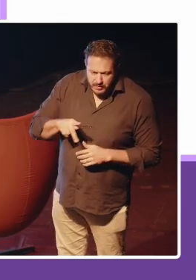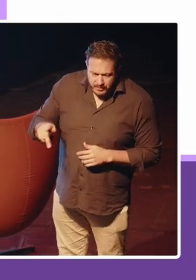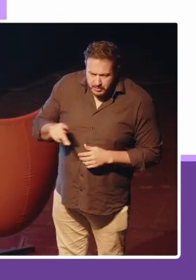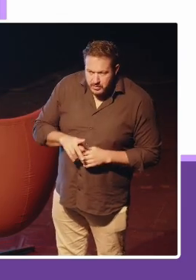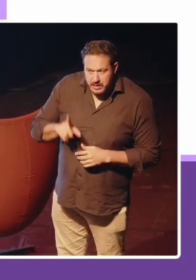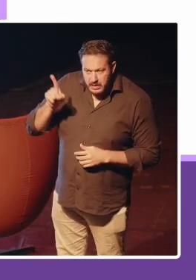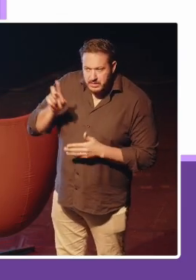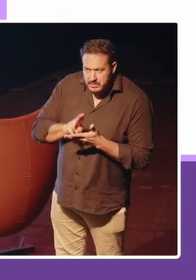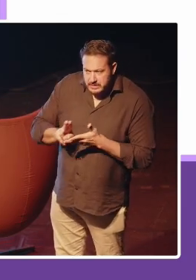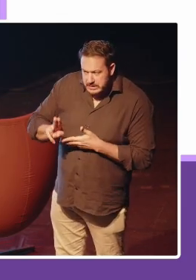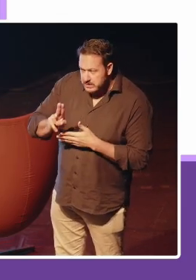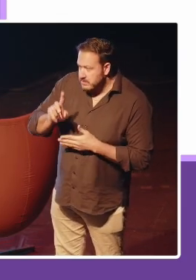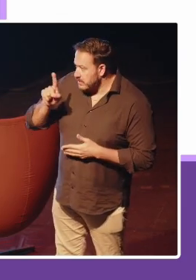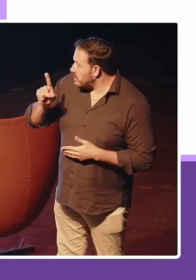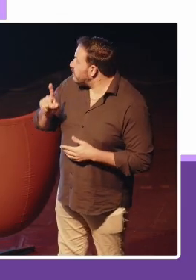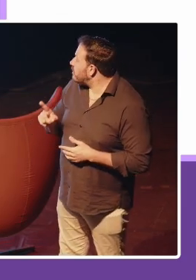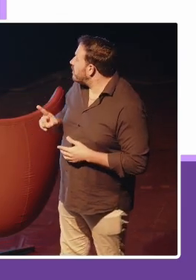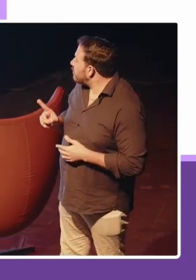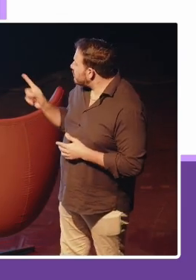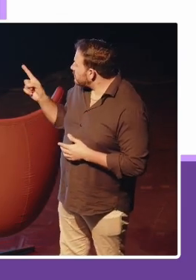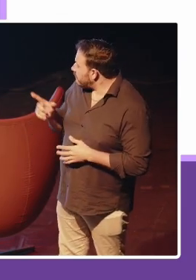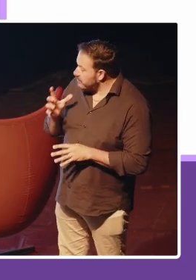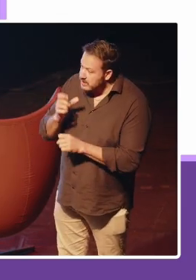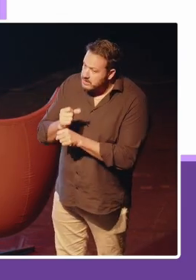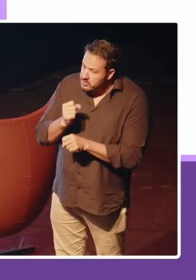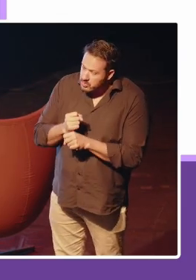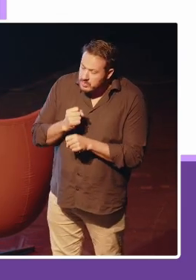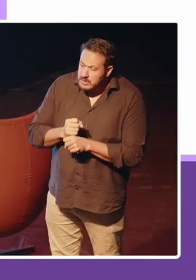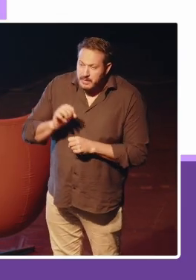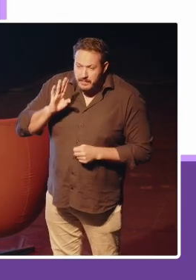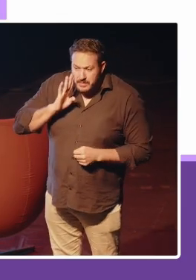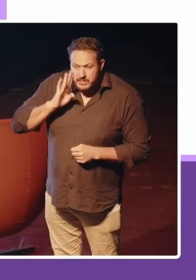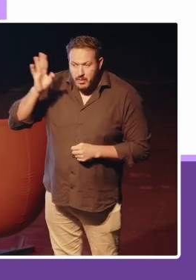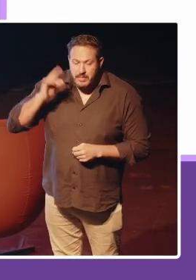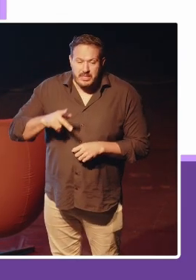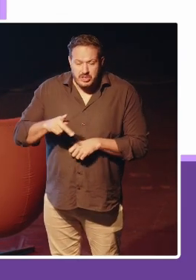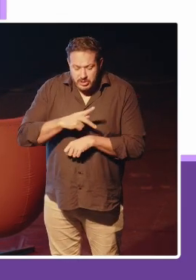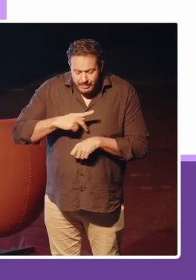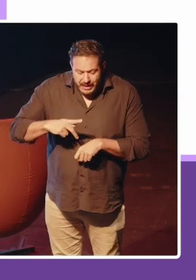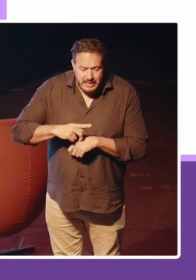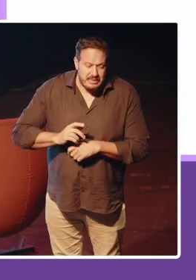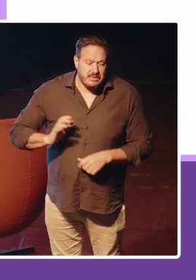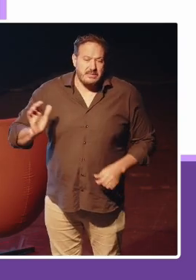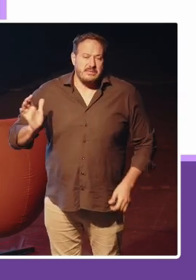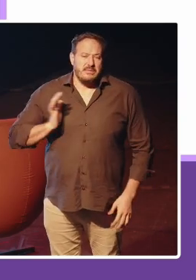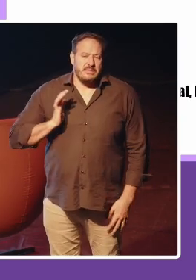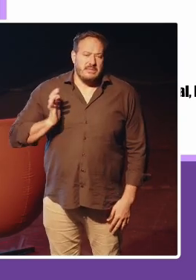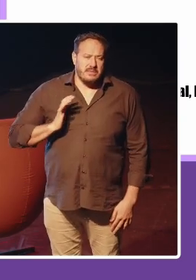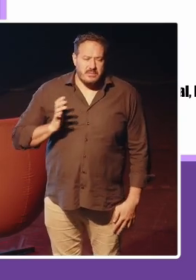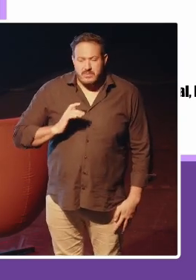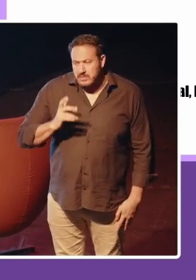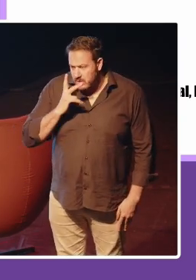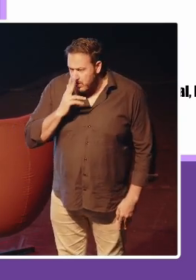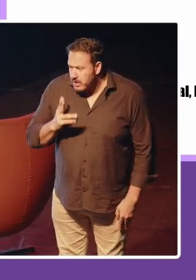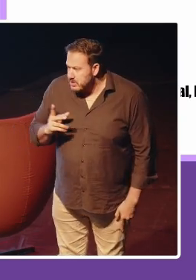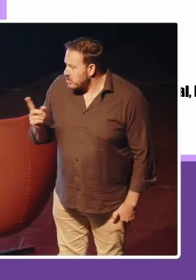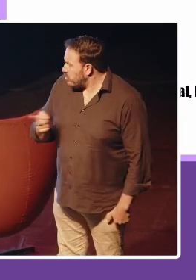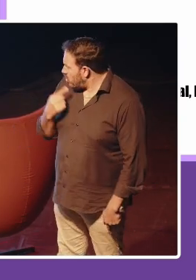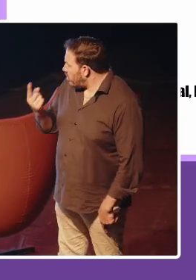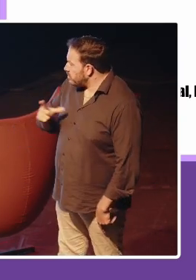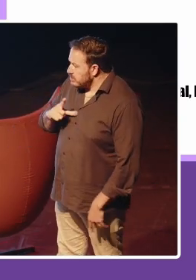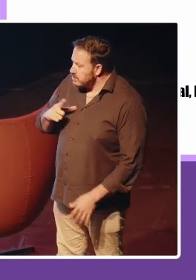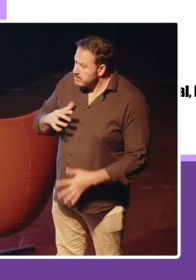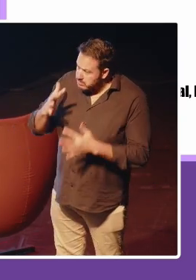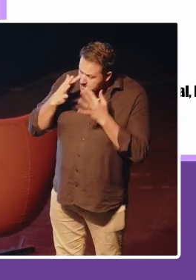estima esses números baseados em estudos principalmente de países ricos. Tá? De qualquer maneira, eu queria chamar a atenção